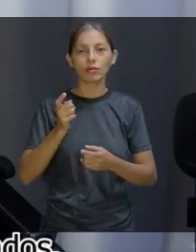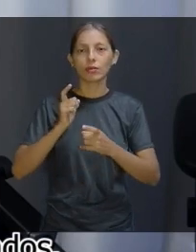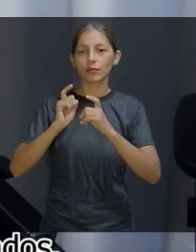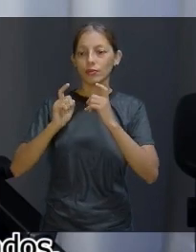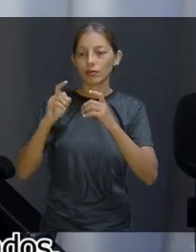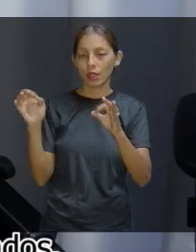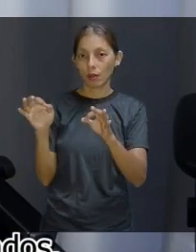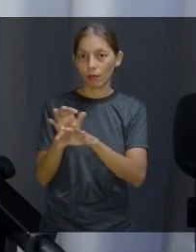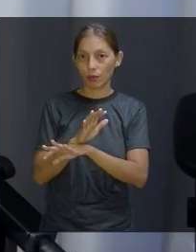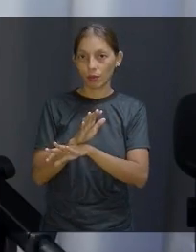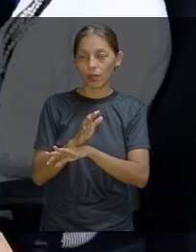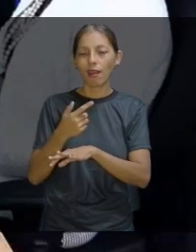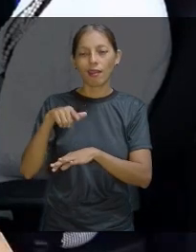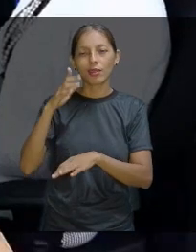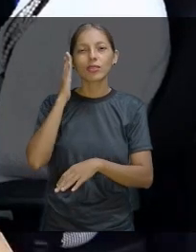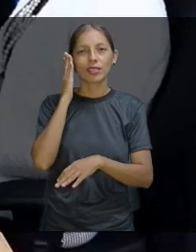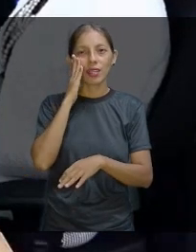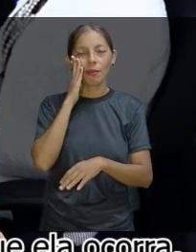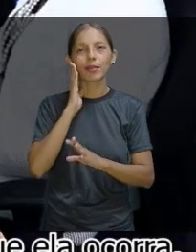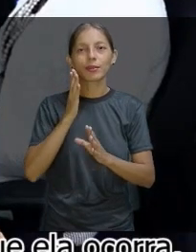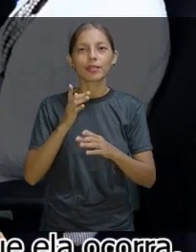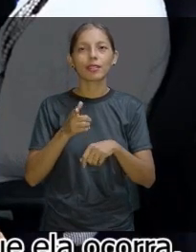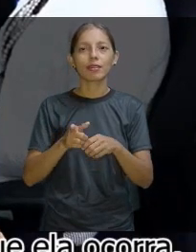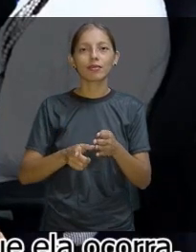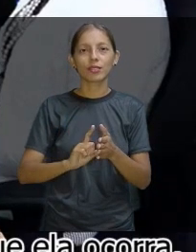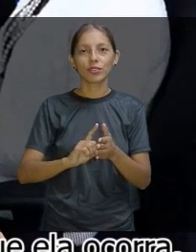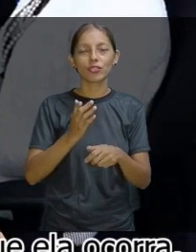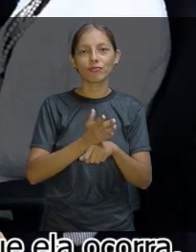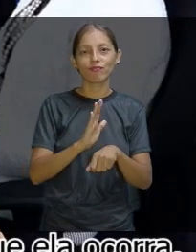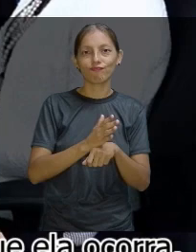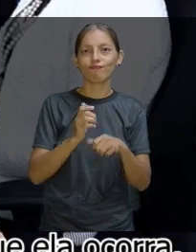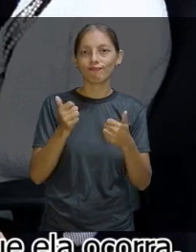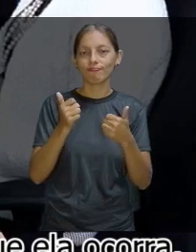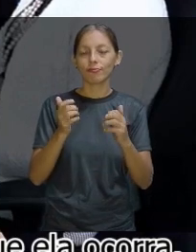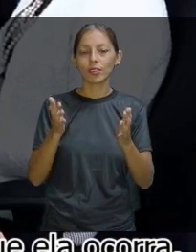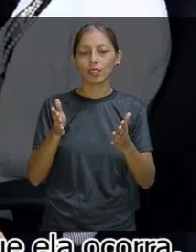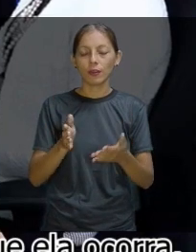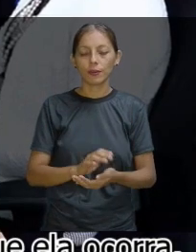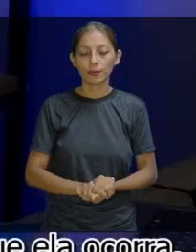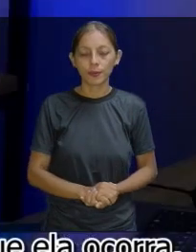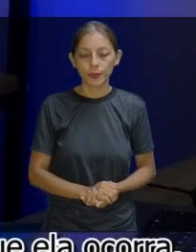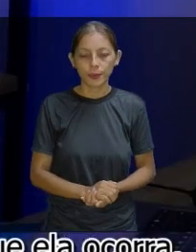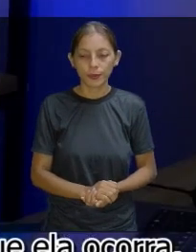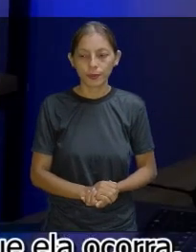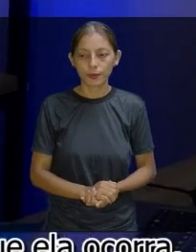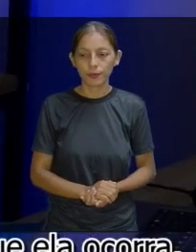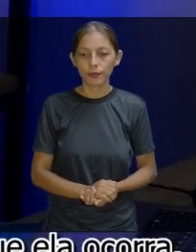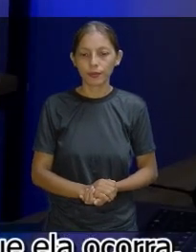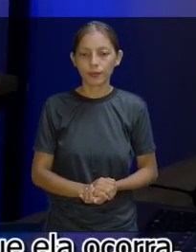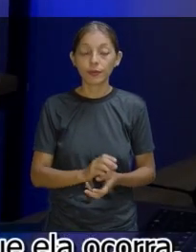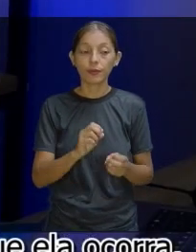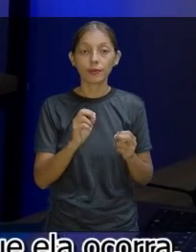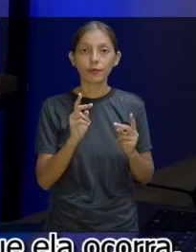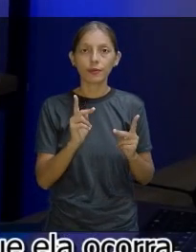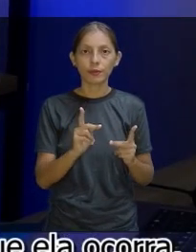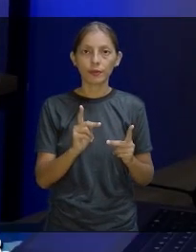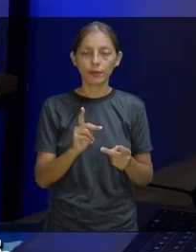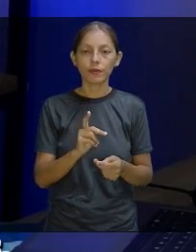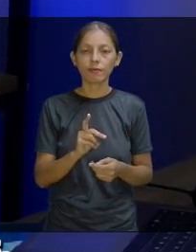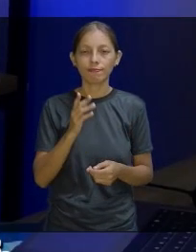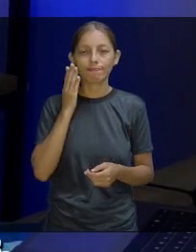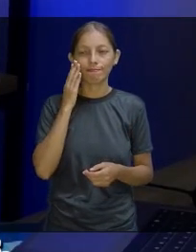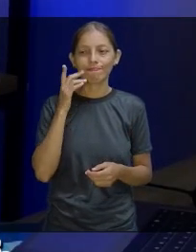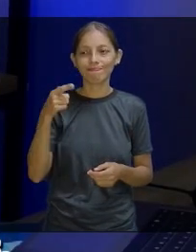estamos absolutamente preparados. Muito bem. Doutor Silmar, apesar de toda essa preparação, por mais que ela ocorra,